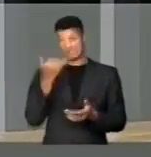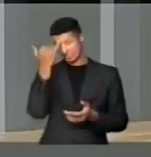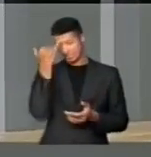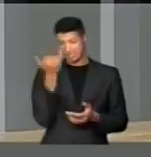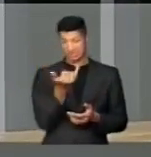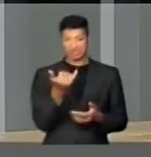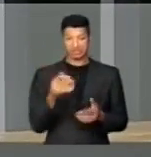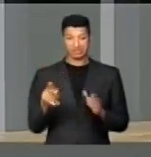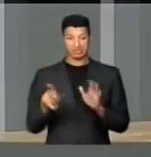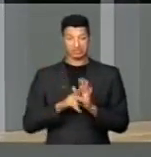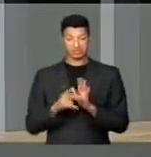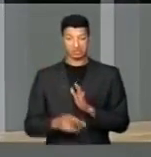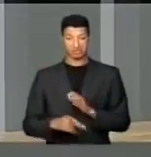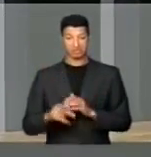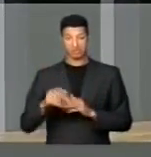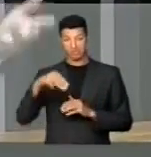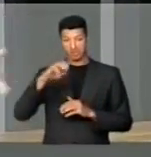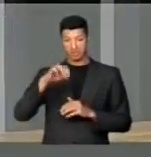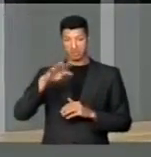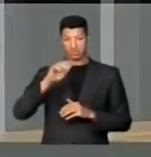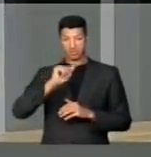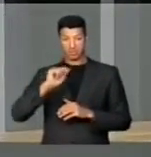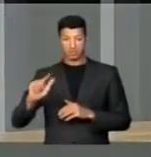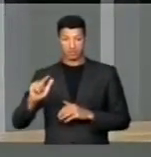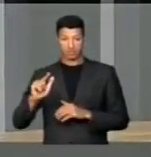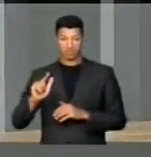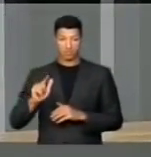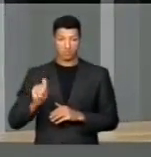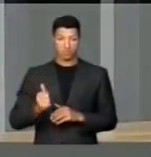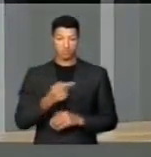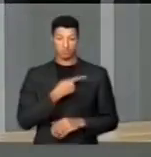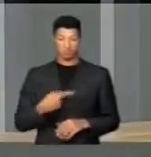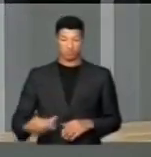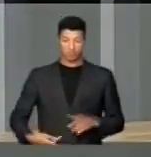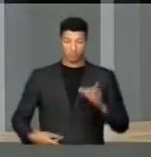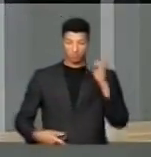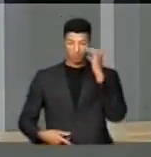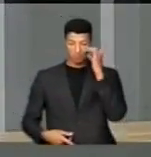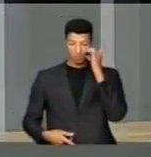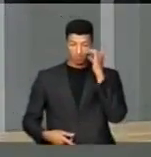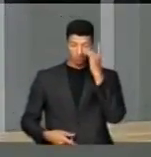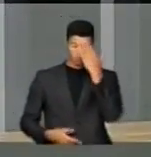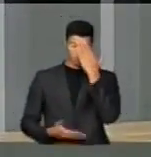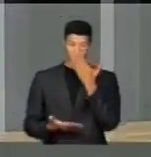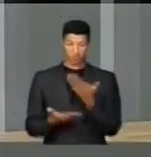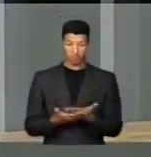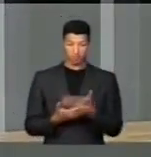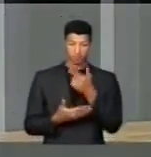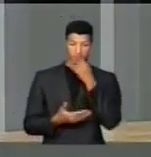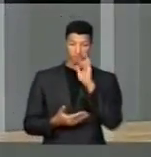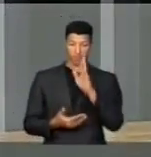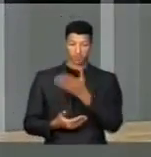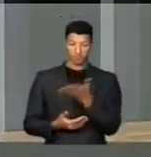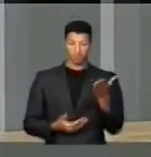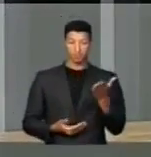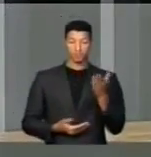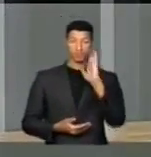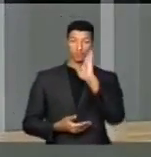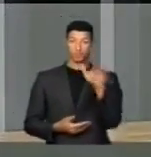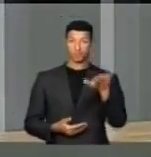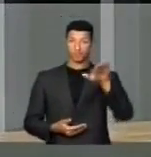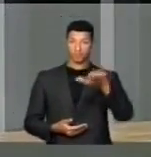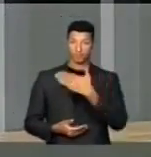lógica mental elementar, a presidente Dilma, acreditem os senhores,